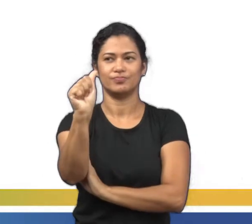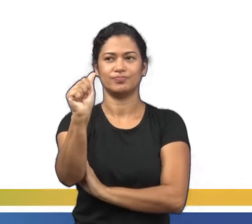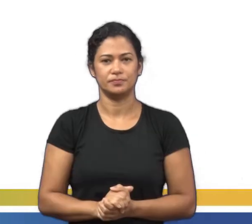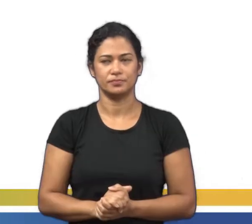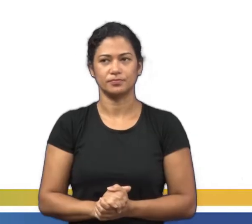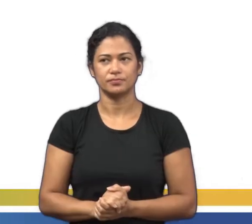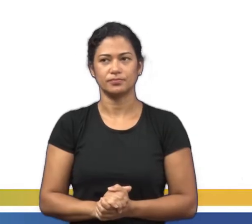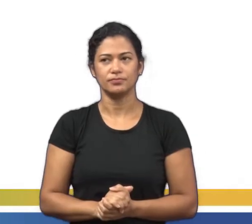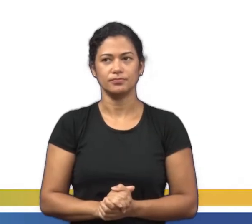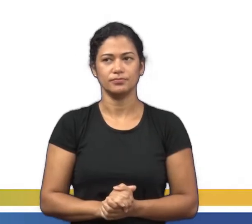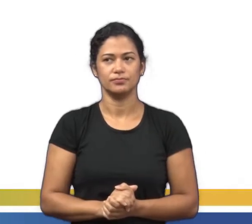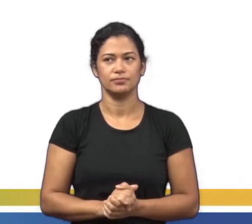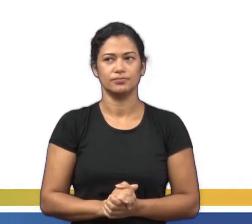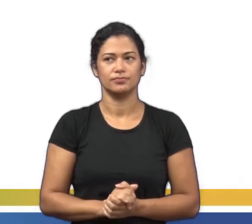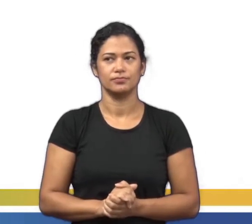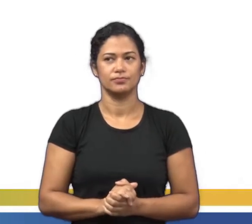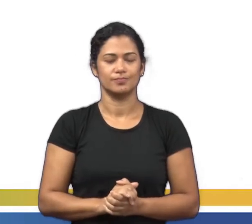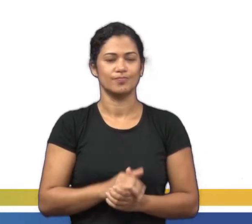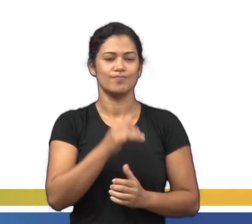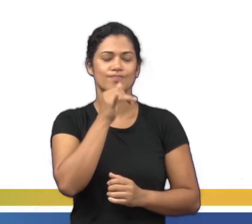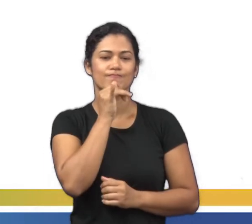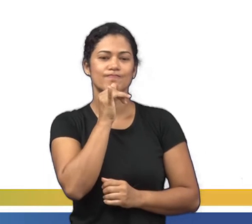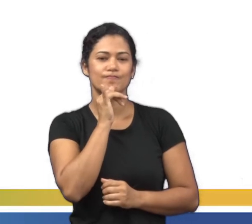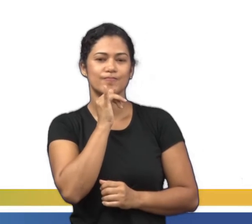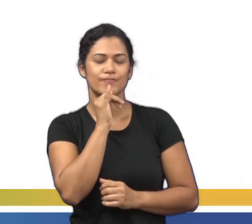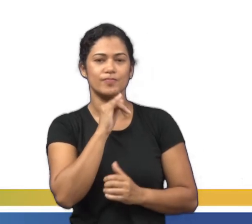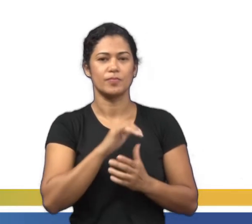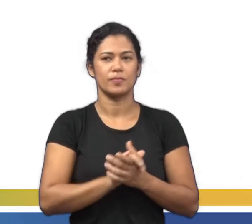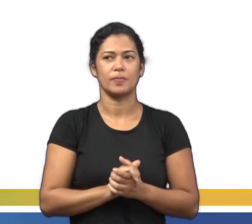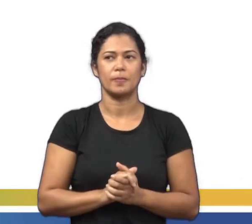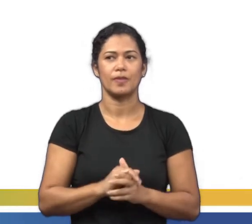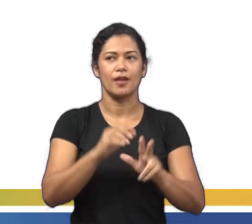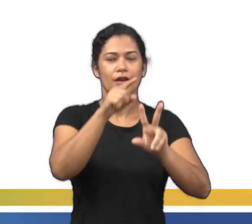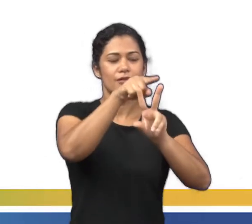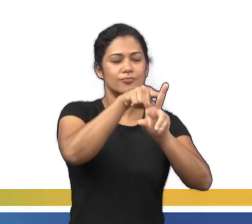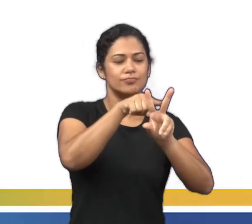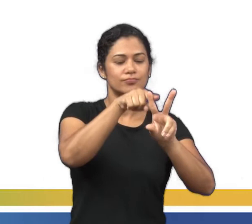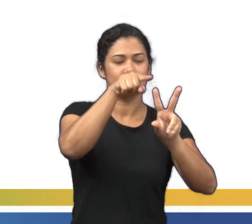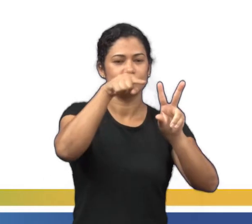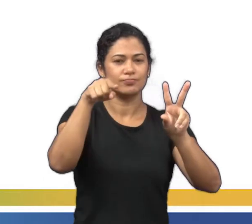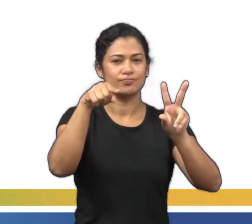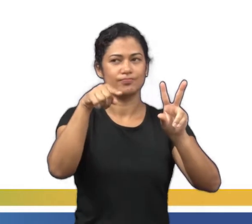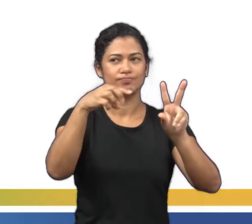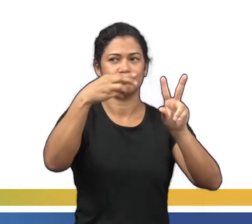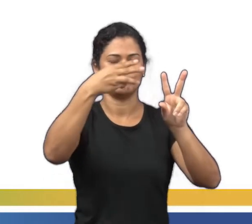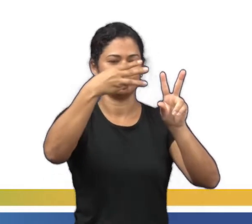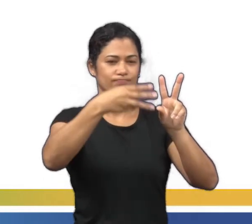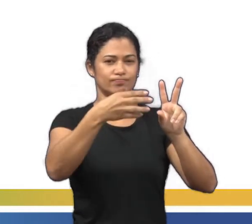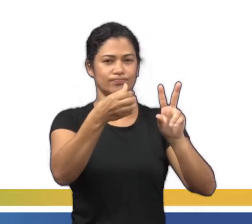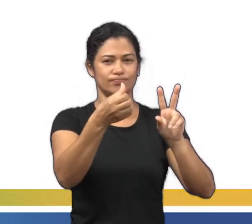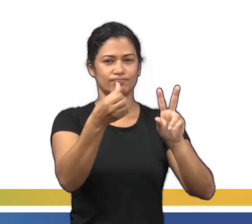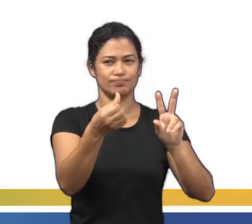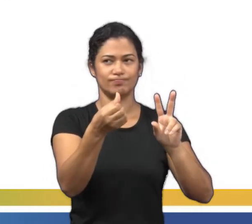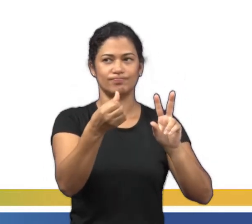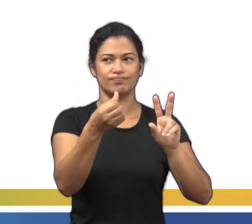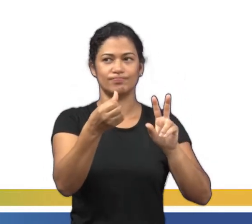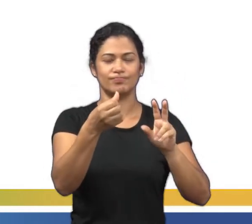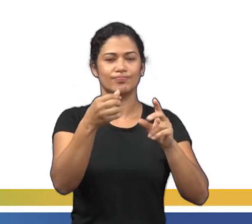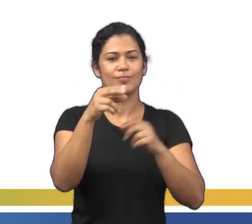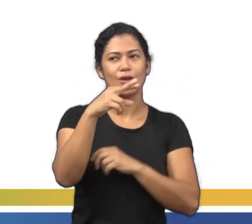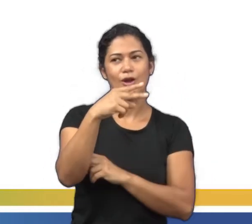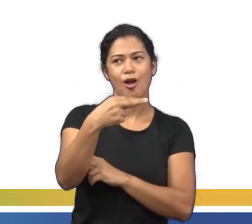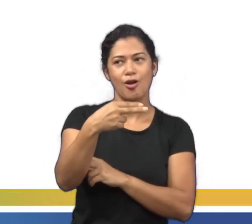outro. Exemplos. A raiz quadrada de 36 é